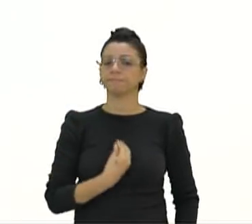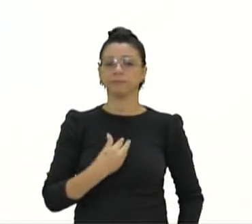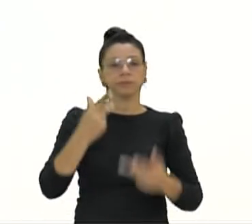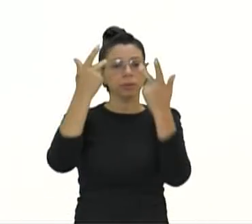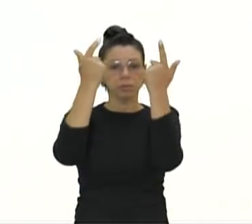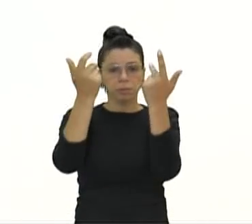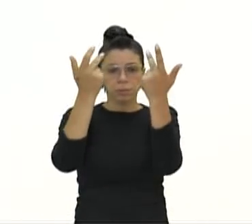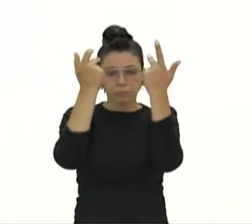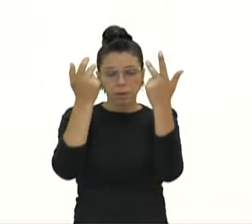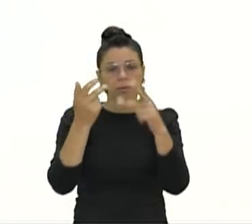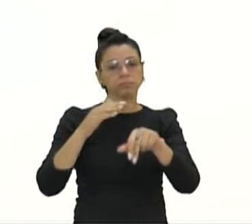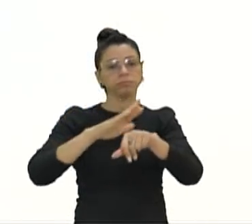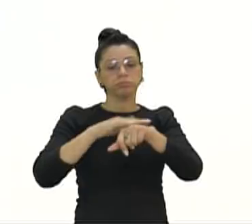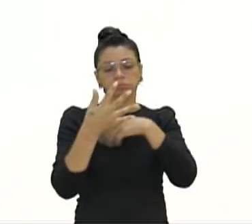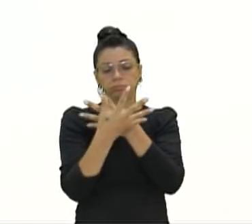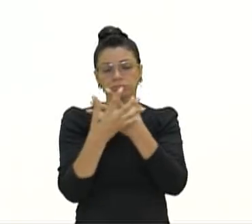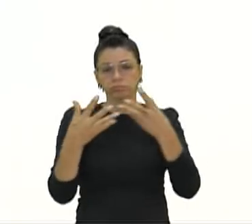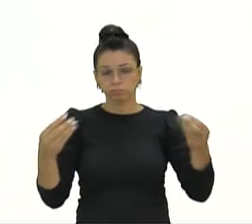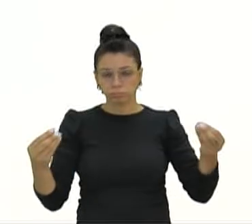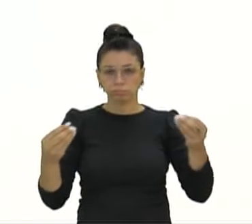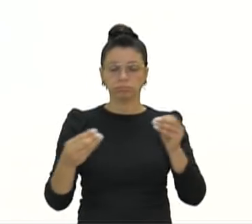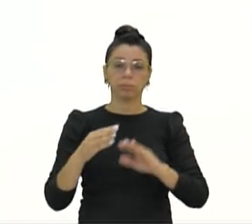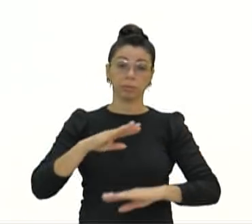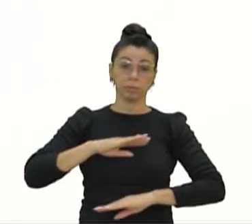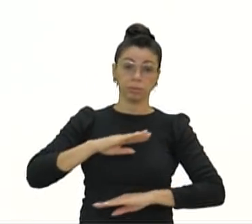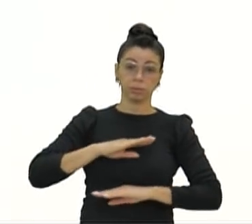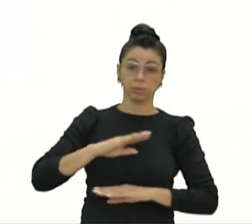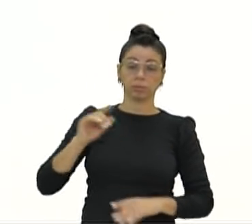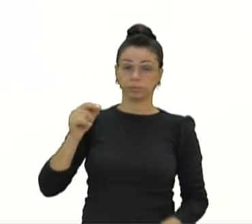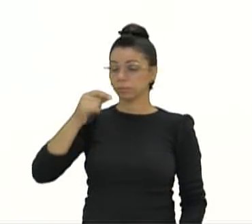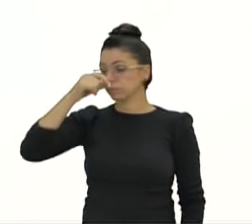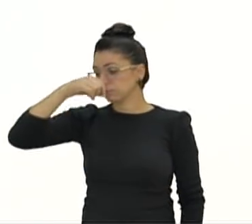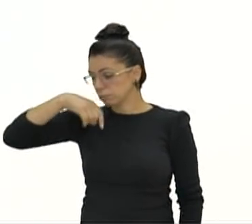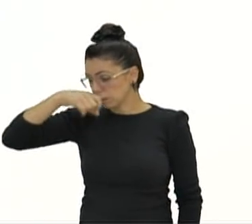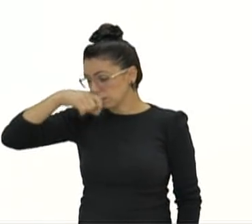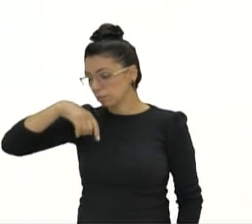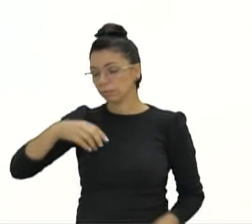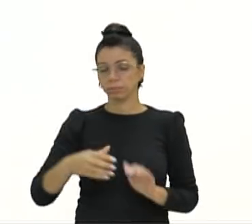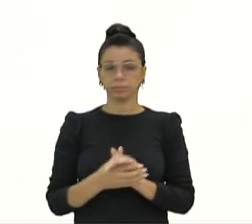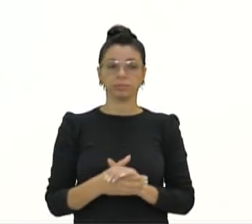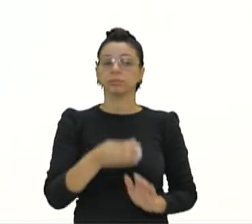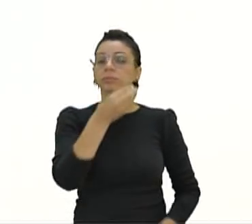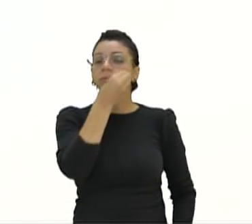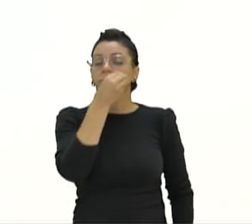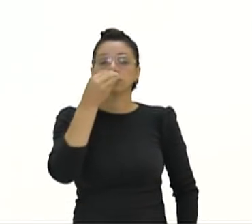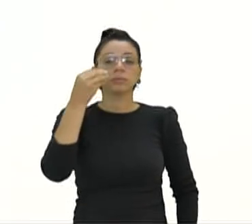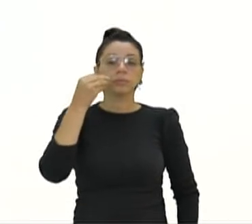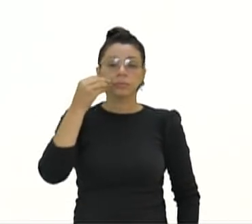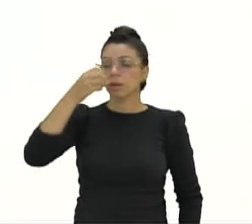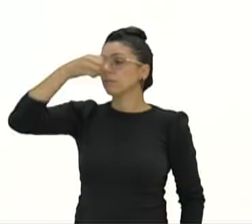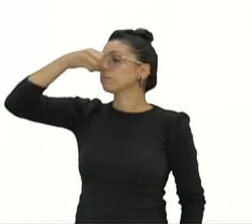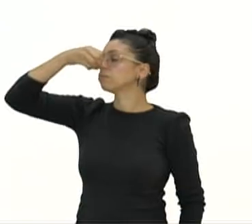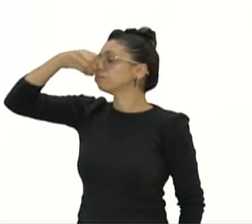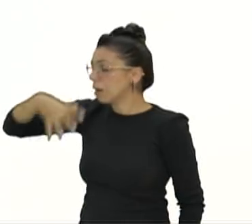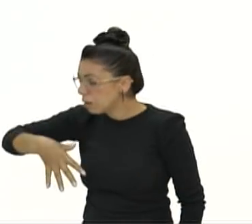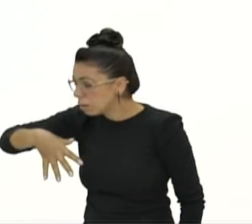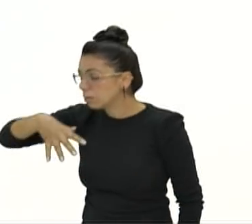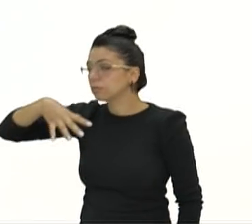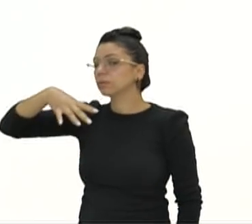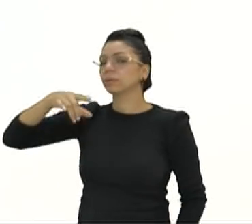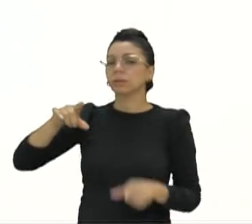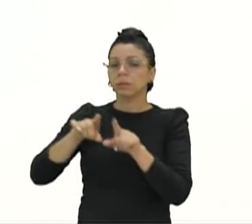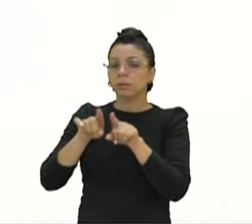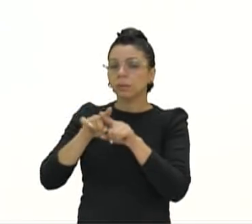normal. Esses são os sintomas de um resfriado, tá? Da rinite, a rinite, espirros, o nariz fica